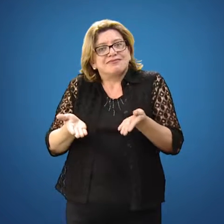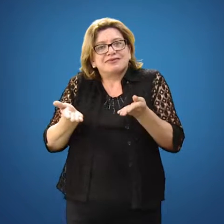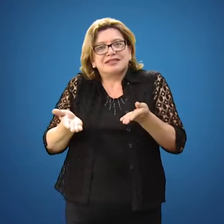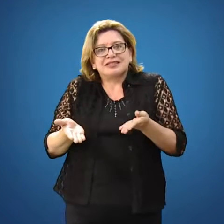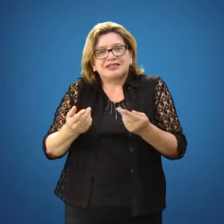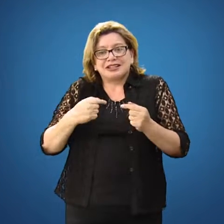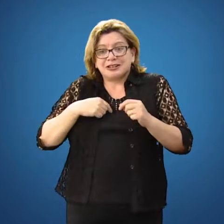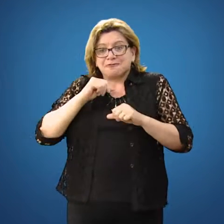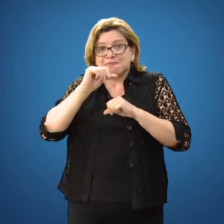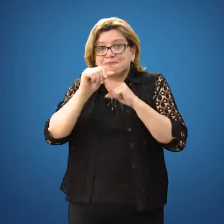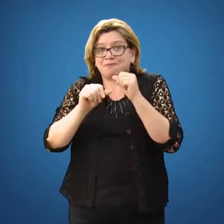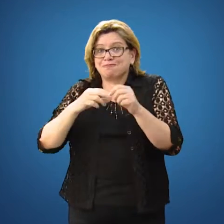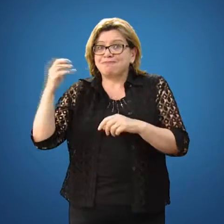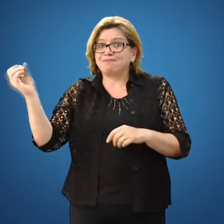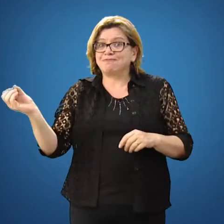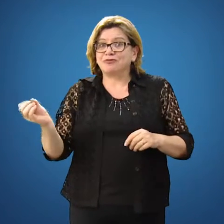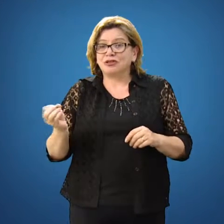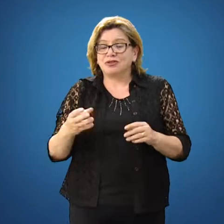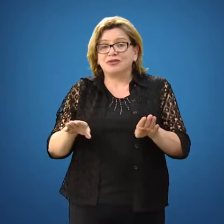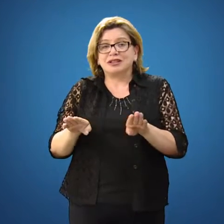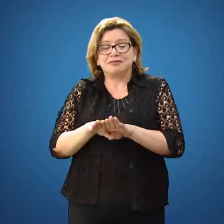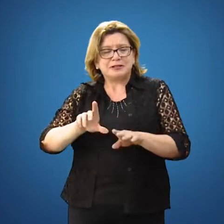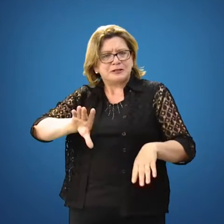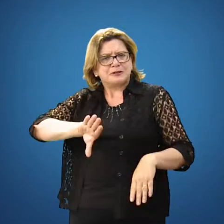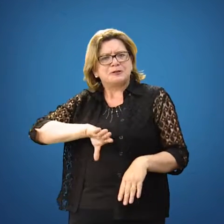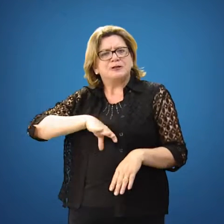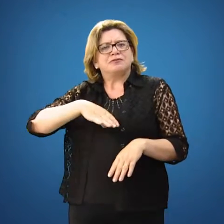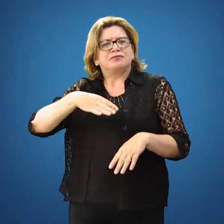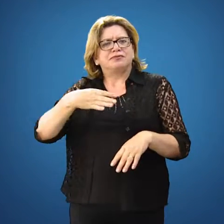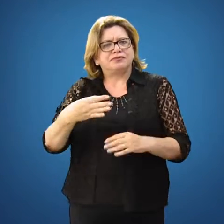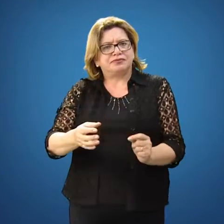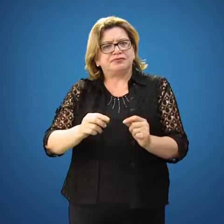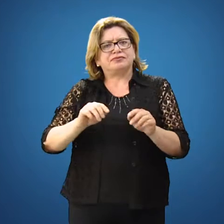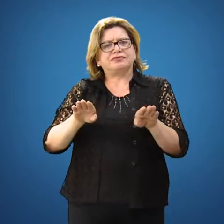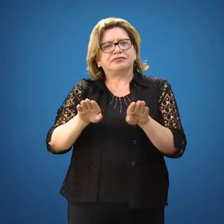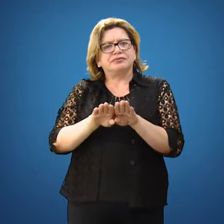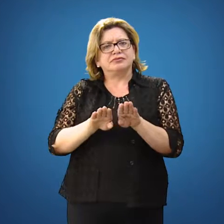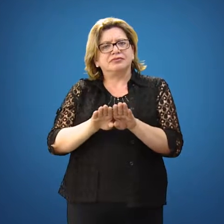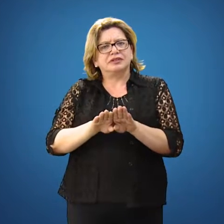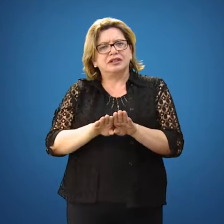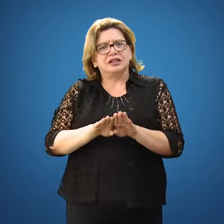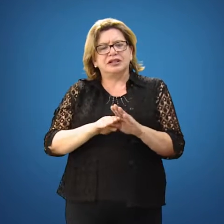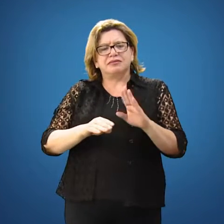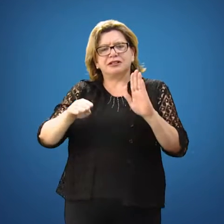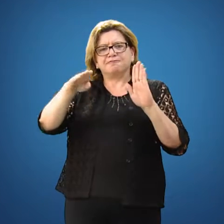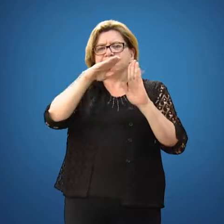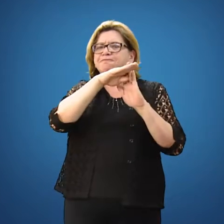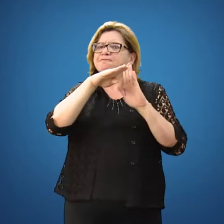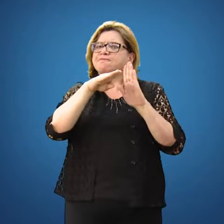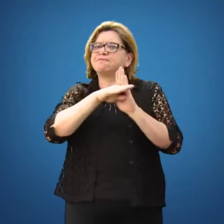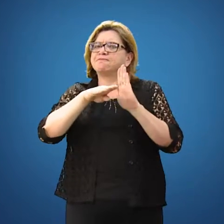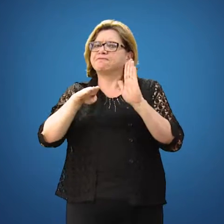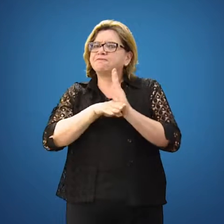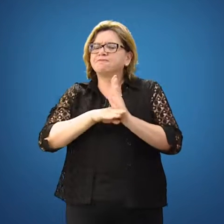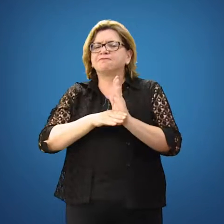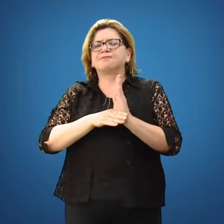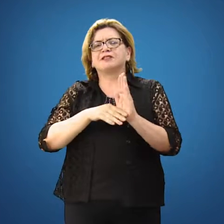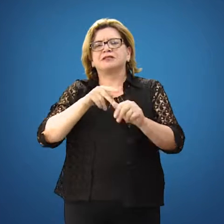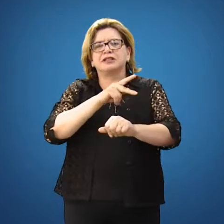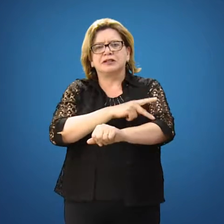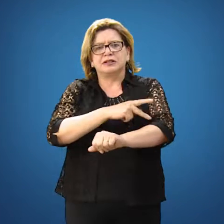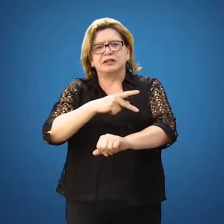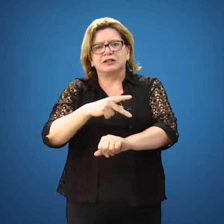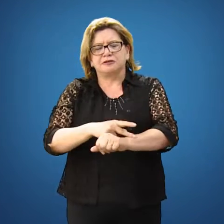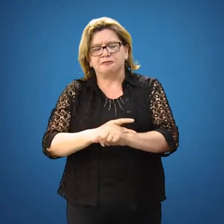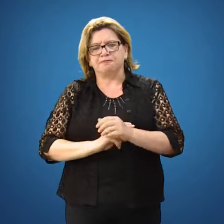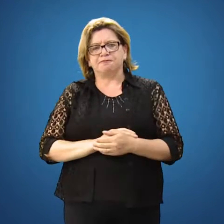ser inovador e de ousar também nessa questão da proposta pedagógica. E